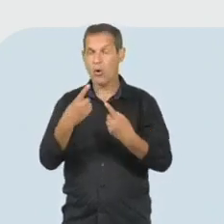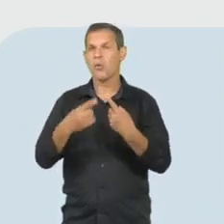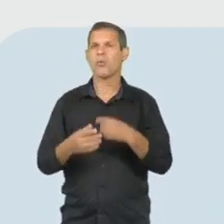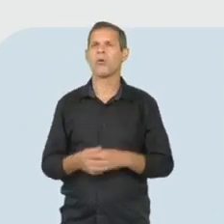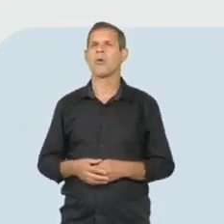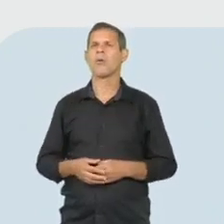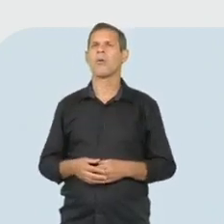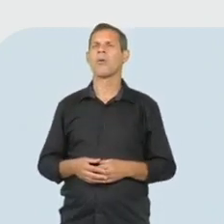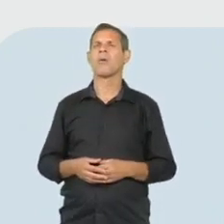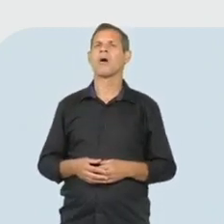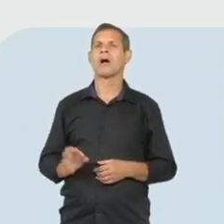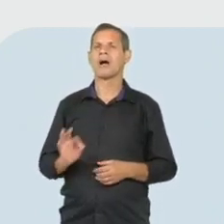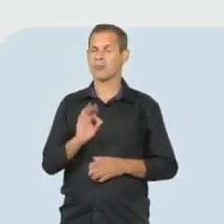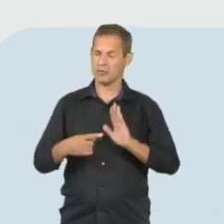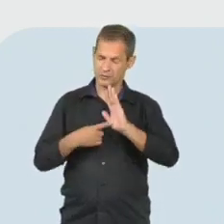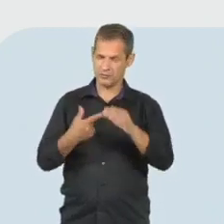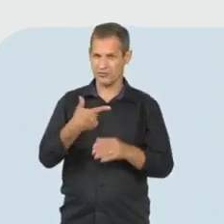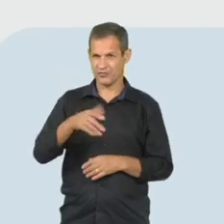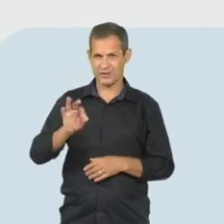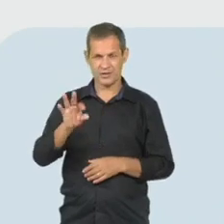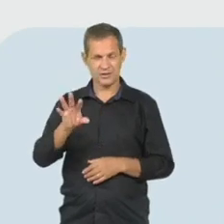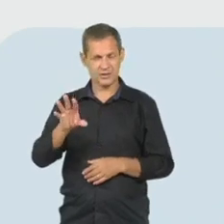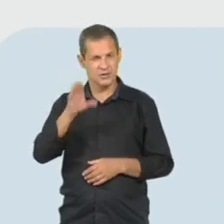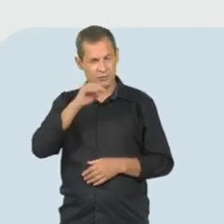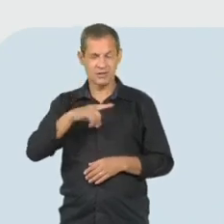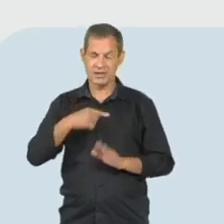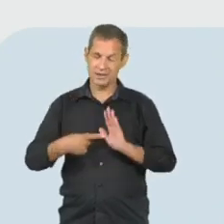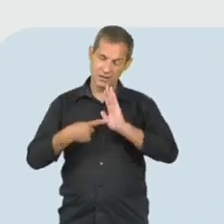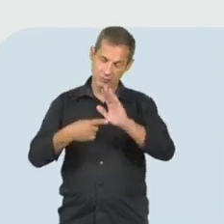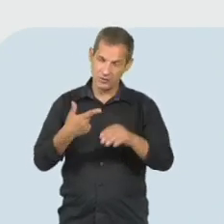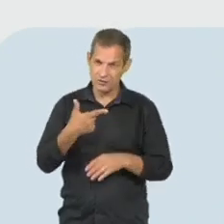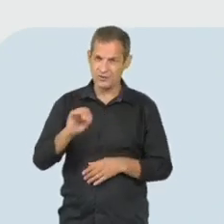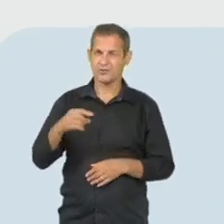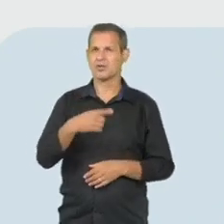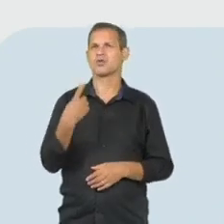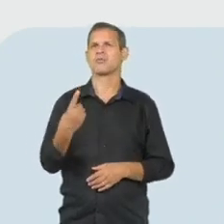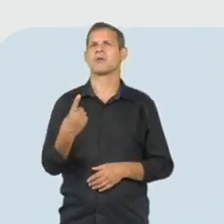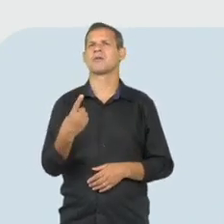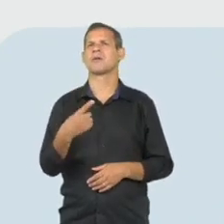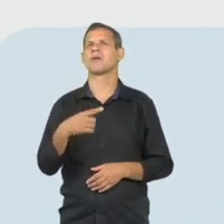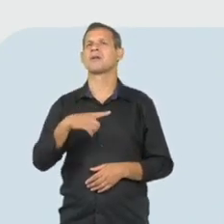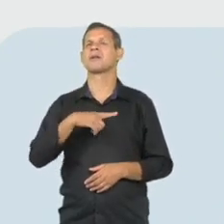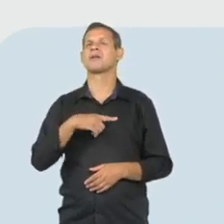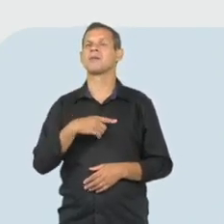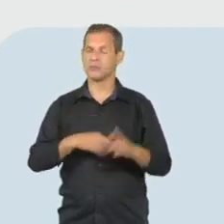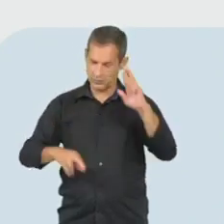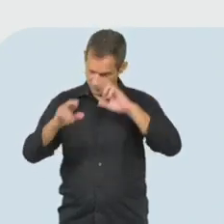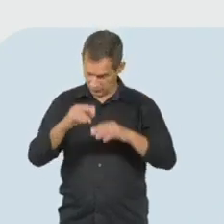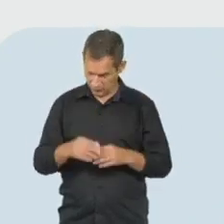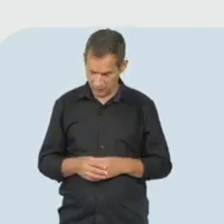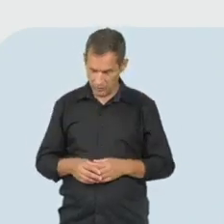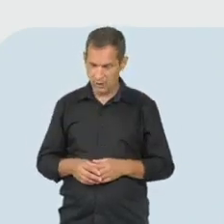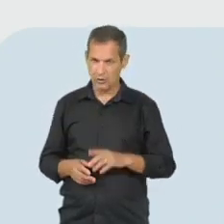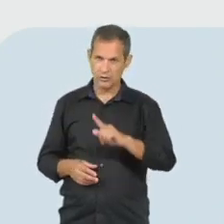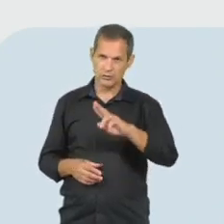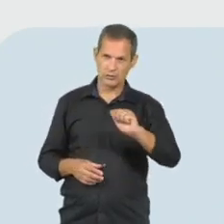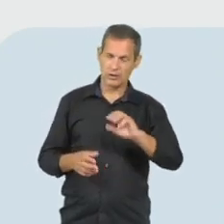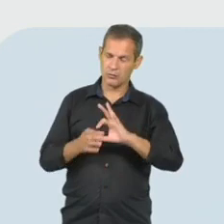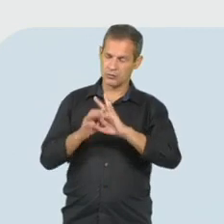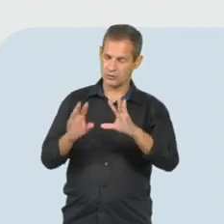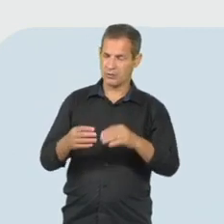da amostra? Professor, são 20 funcionários que tem nossa amostra. 20 menos 1, nós vamos ter que verificar o grau de liberdade